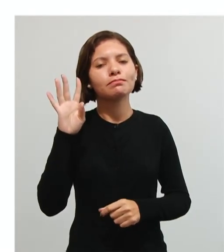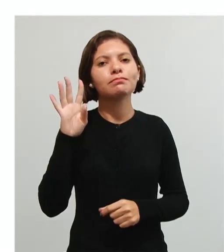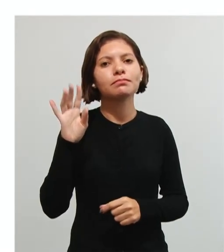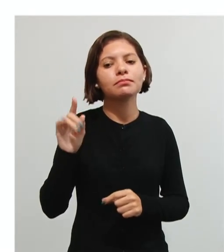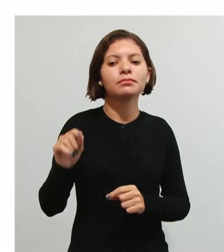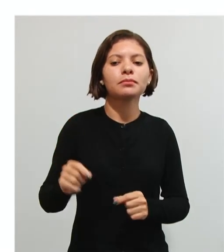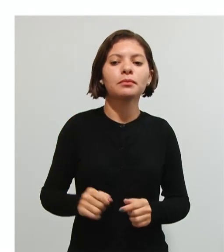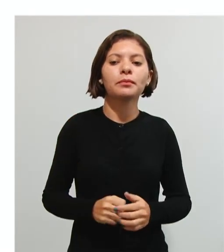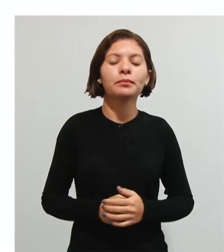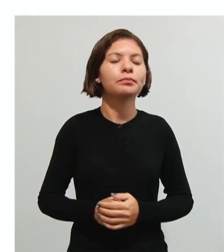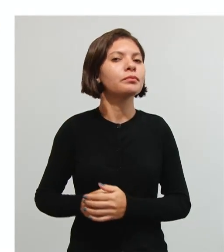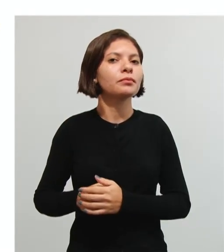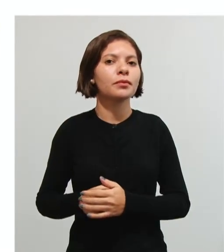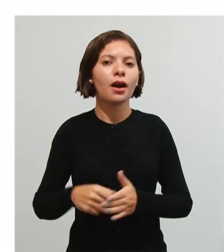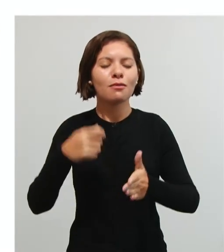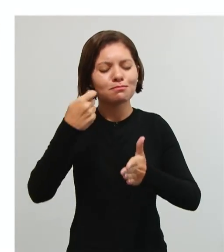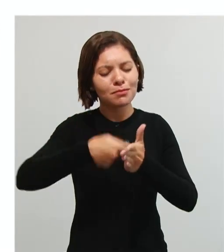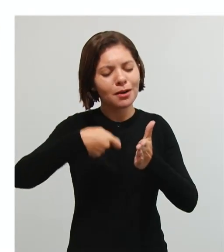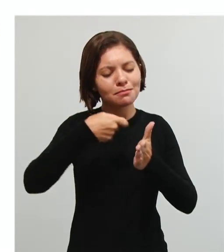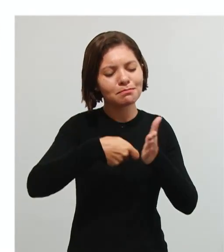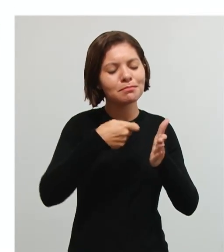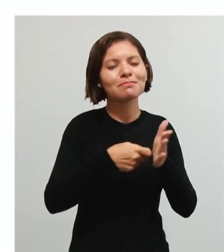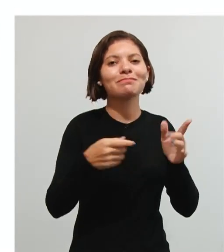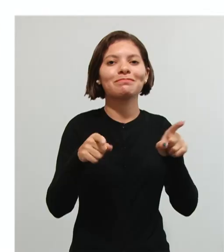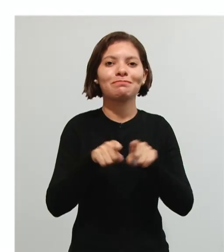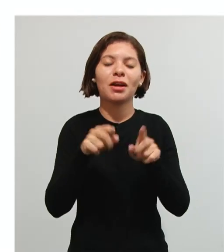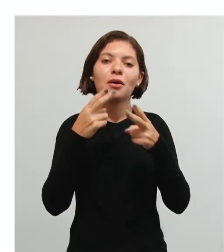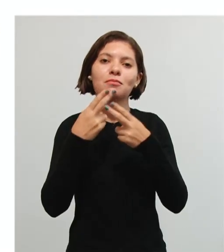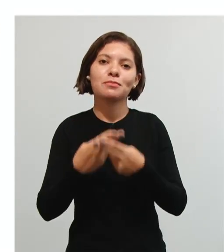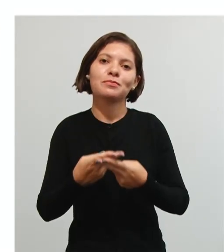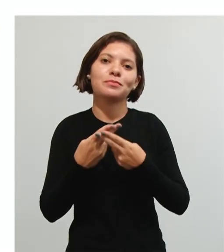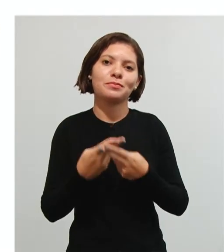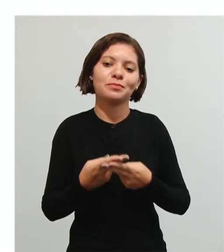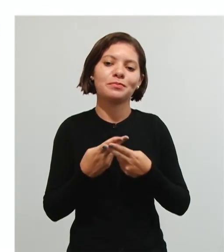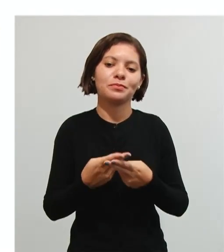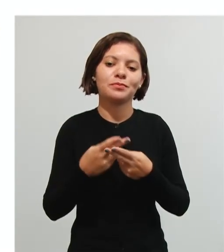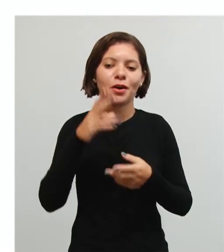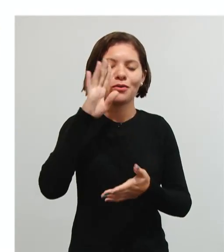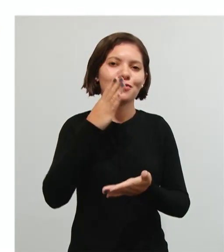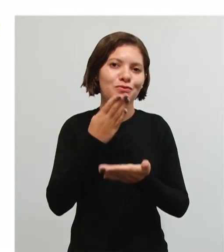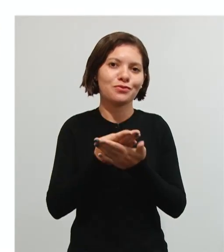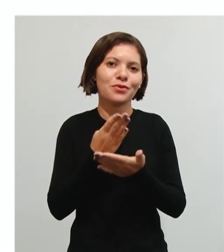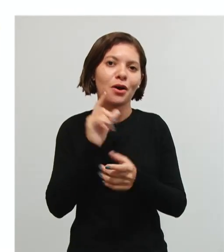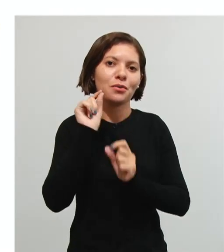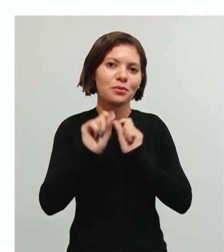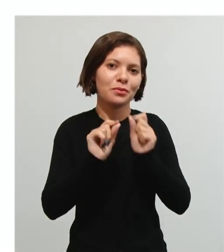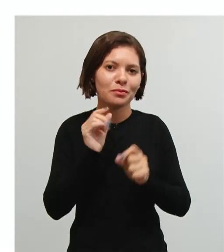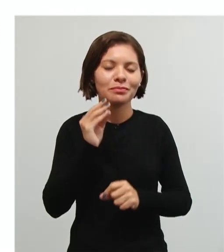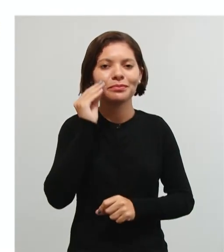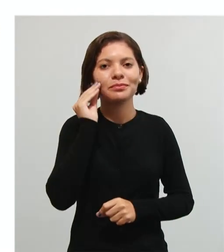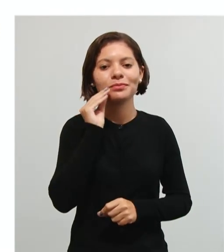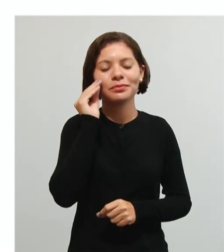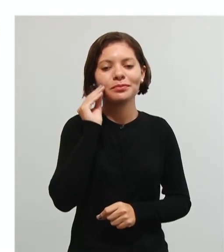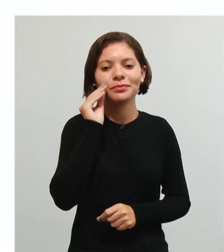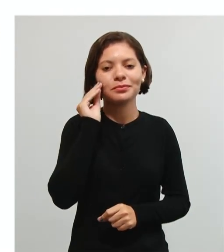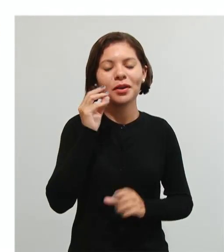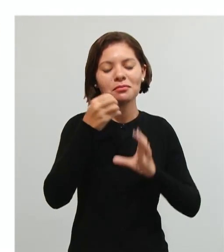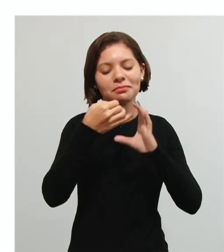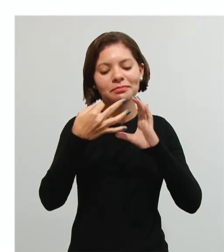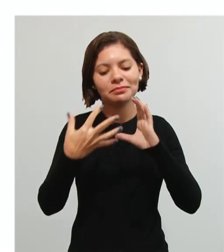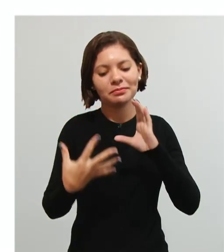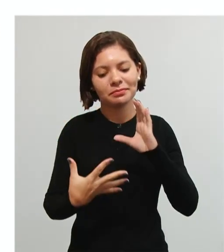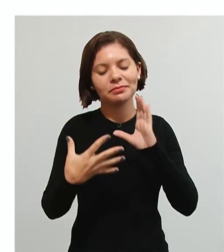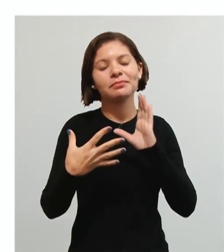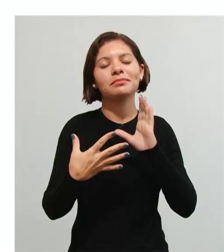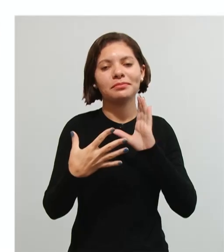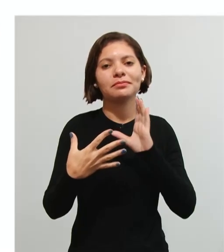disciplinada, perseverança e paciência, confiança na experiência. Então, são características